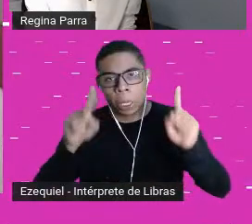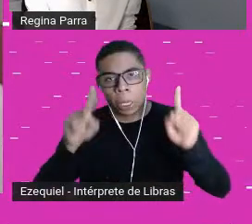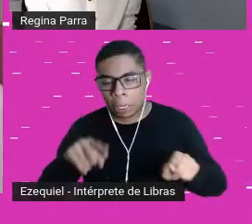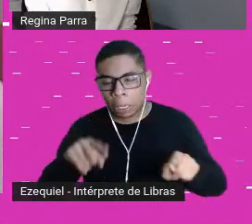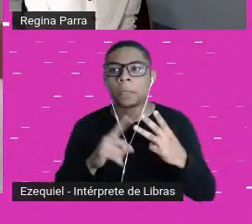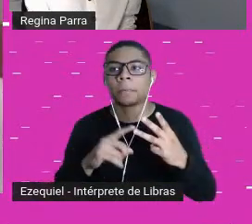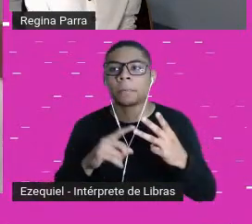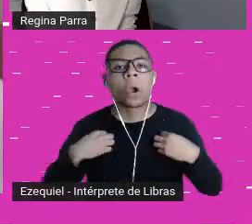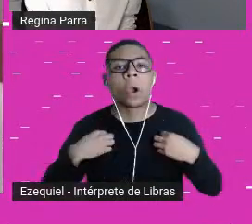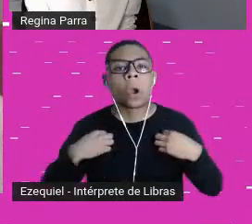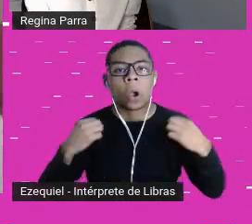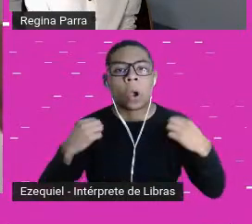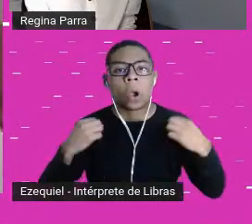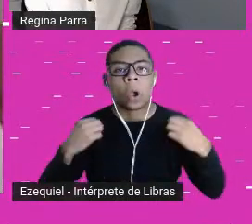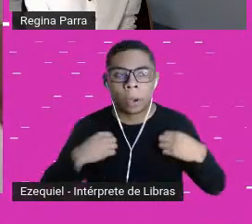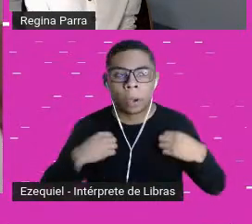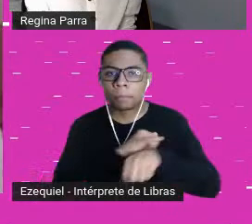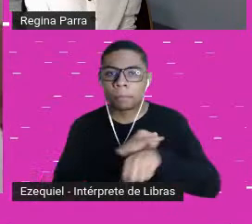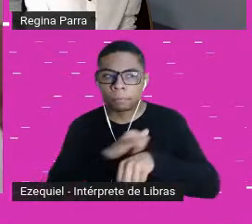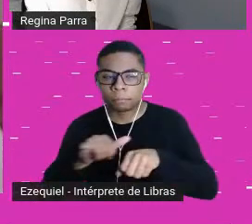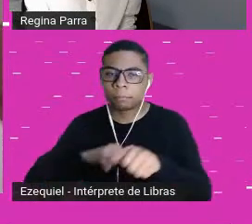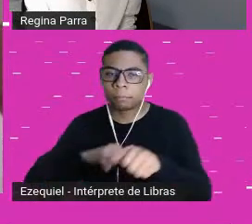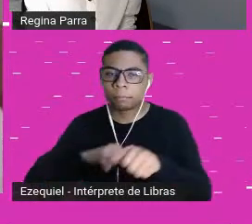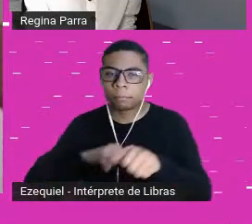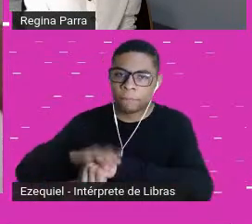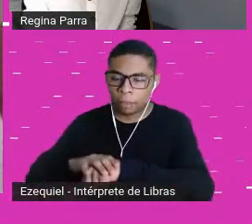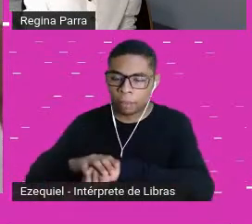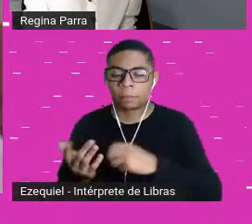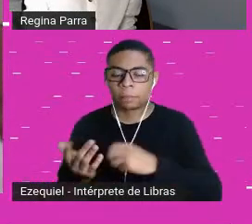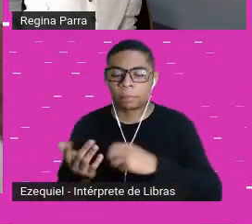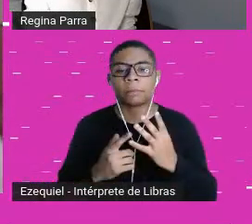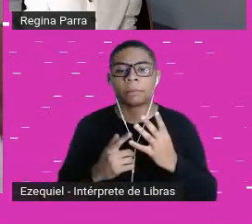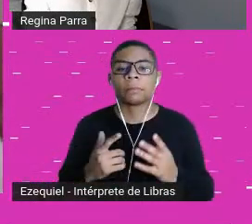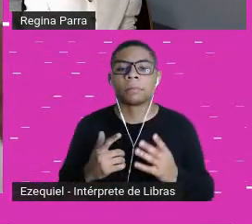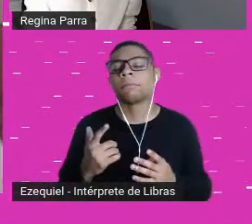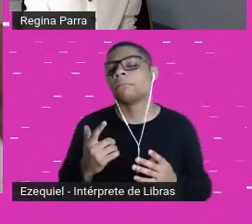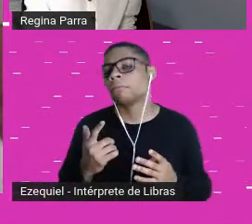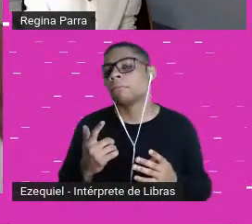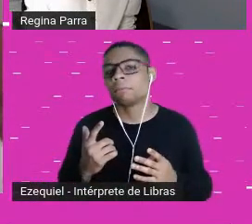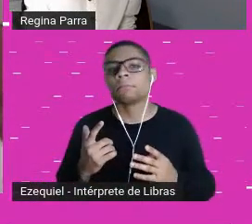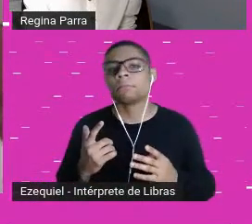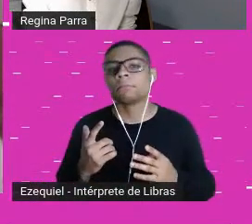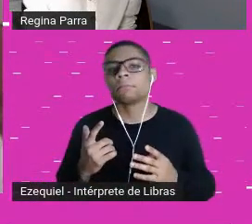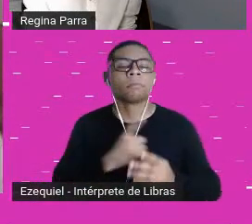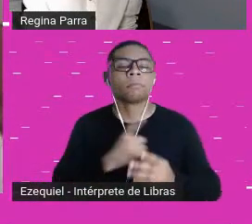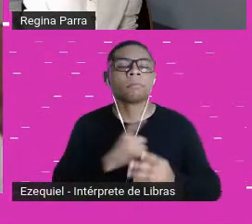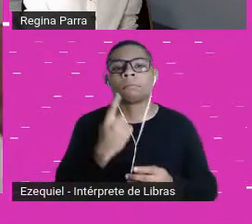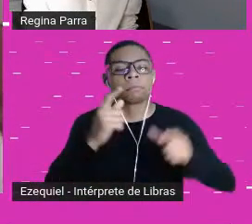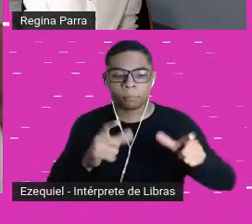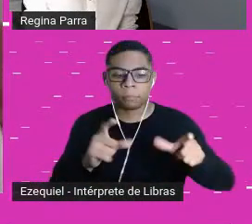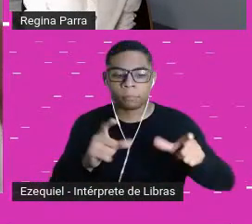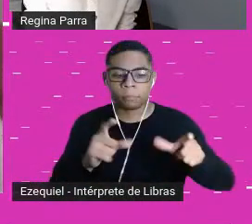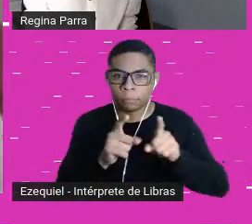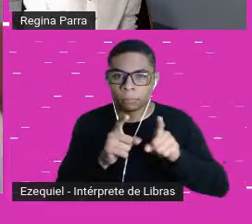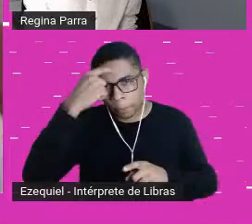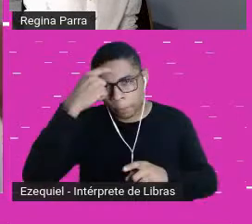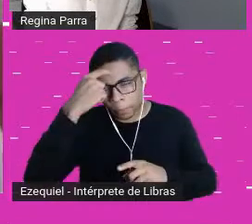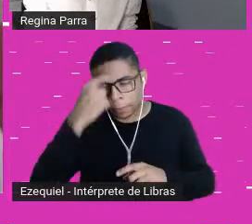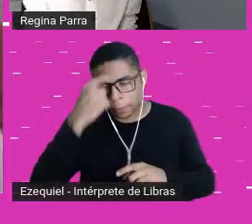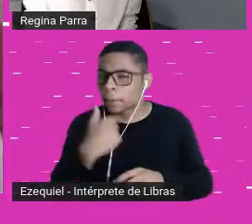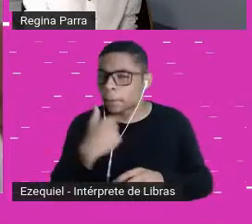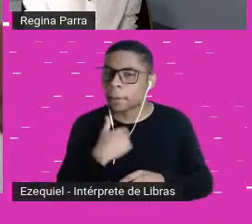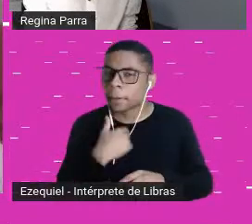enfim. Mas eu acho que há um lugar também da memória, e que eu acho que isso parece